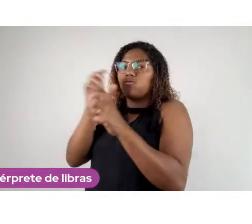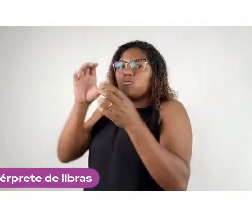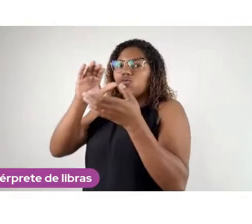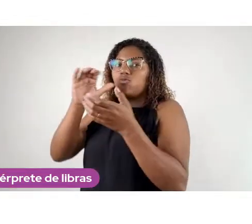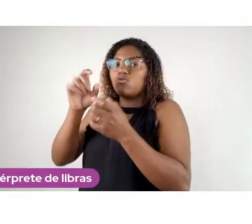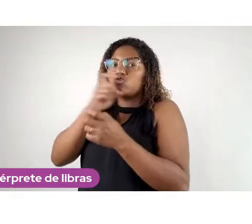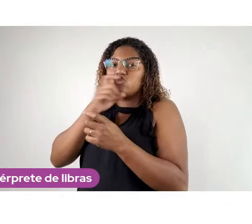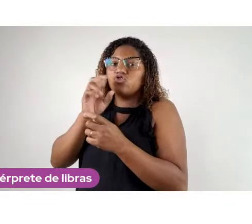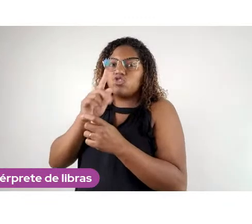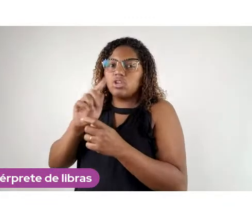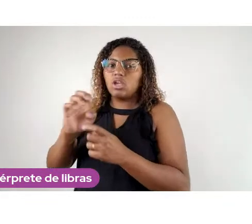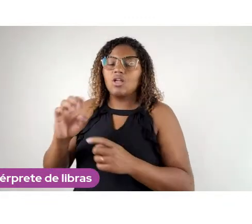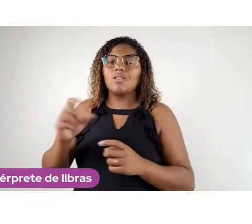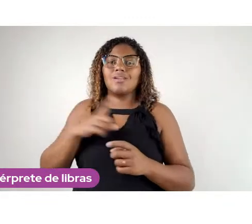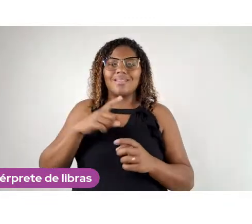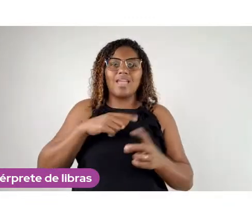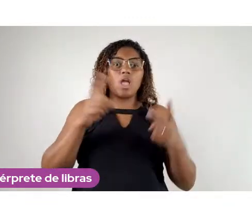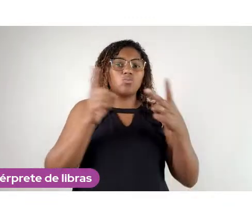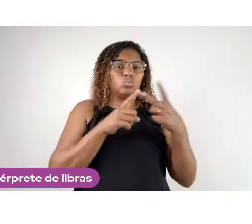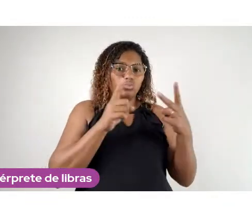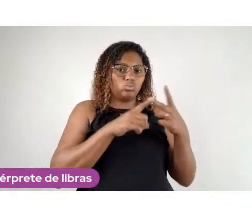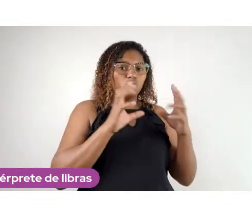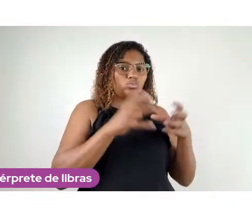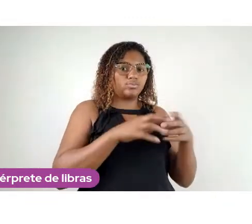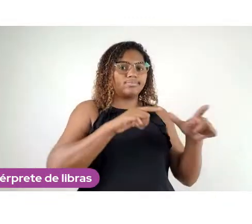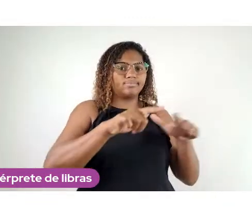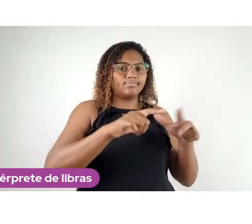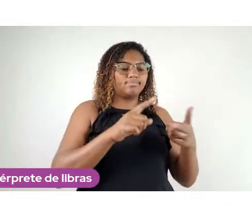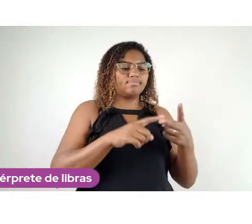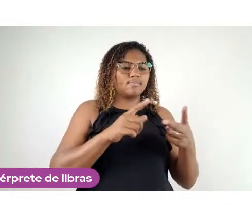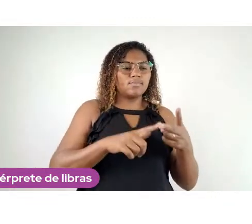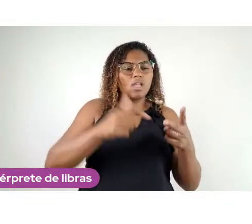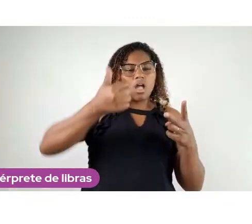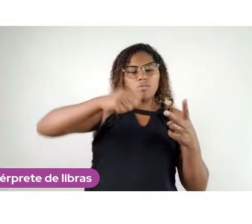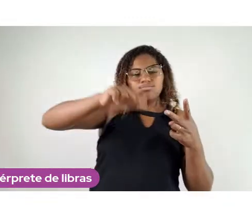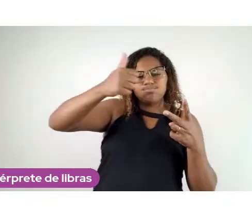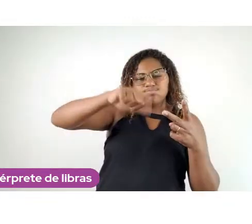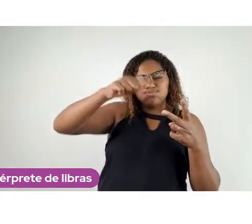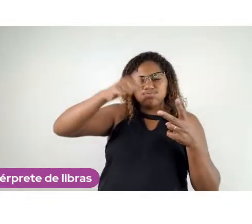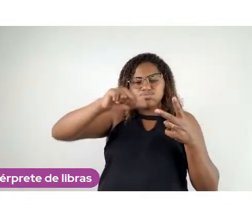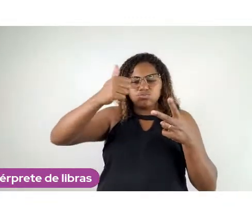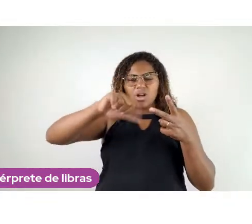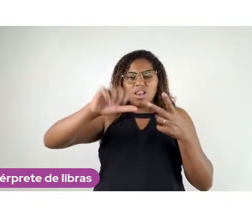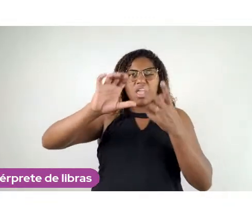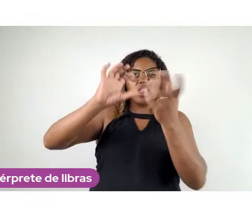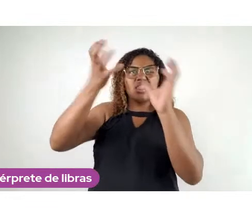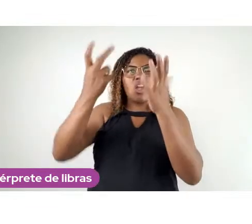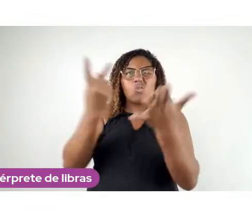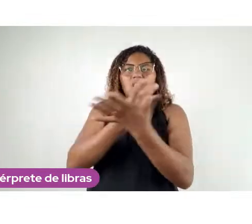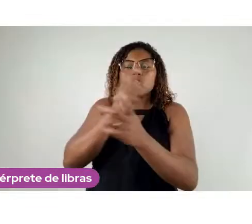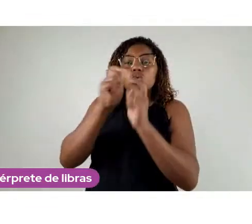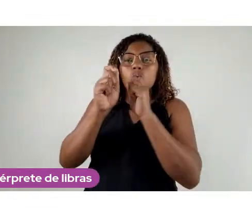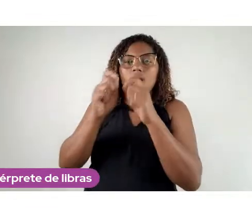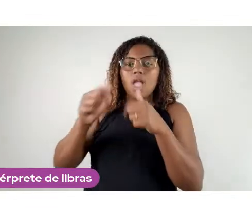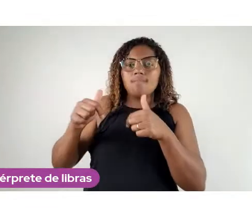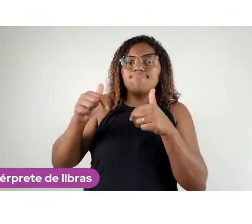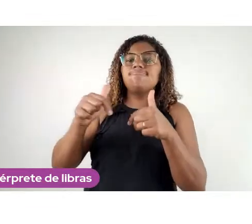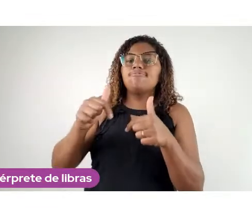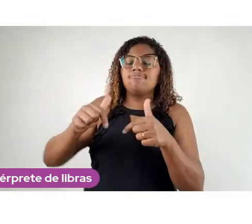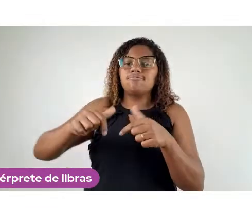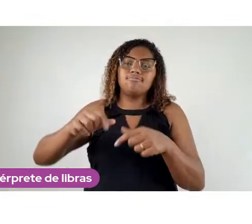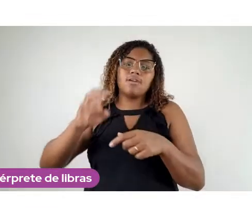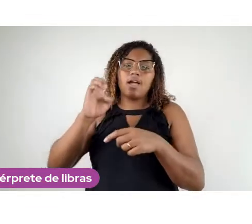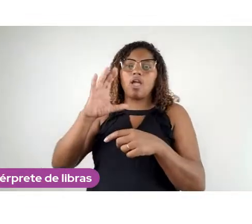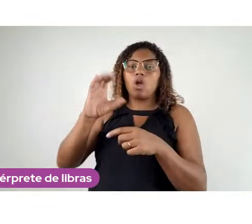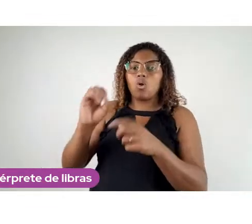grupo de trabalho 2, que avalia, né, os impactos da mudança climática, tanto nos ecossistemas, mas